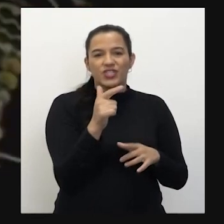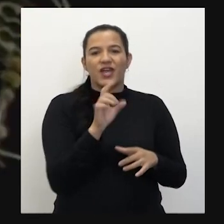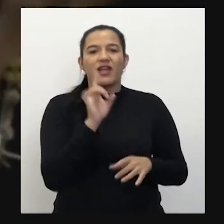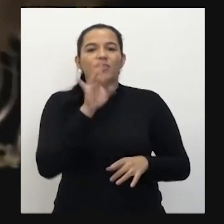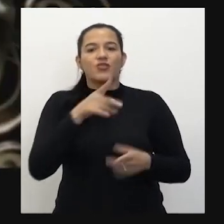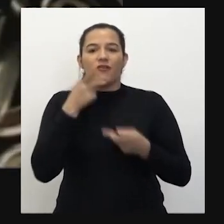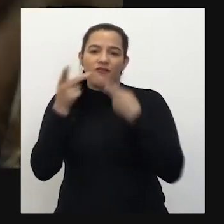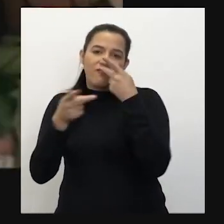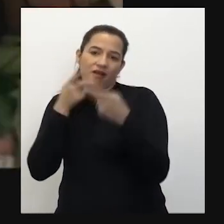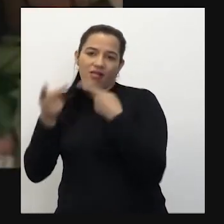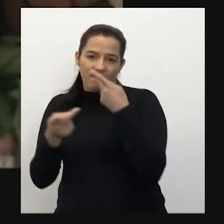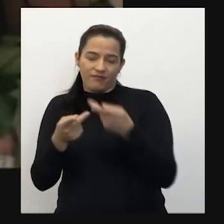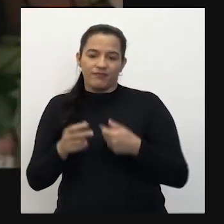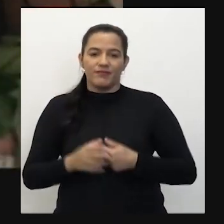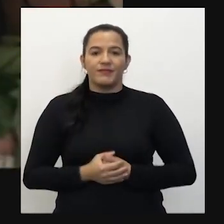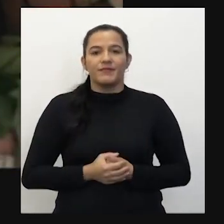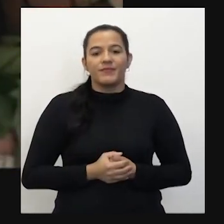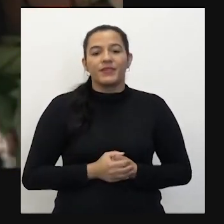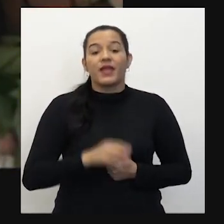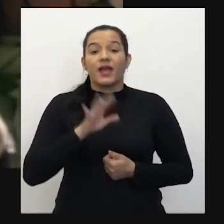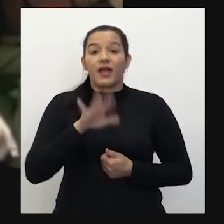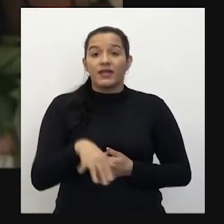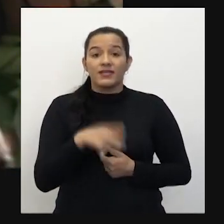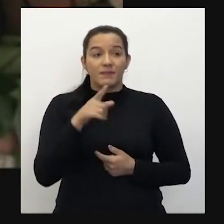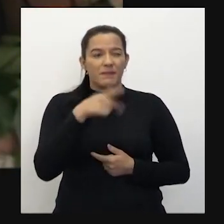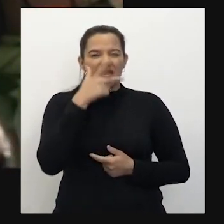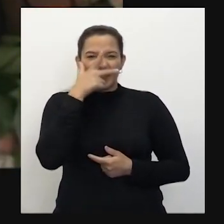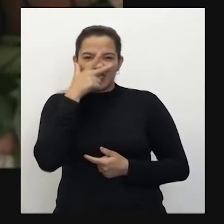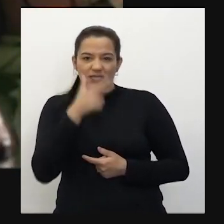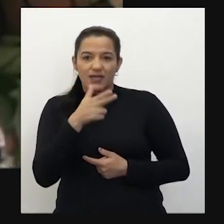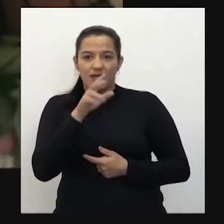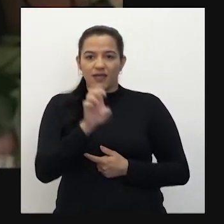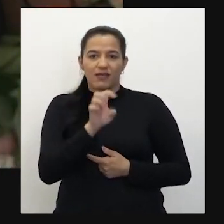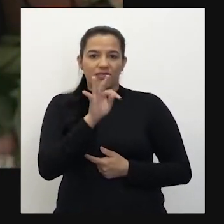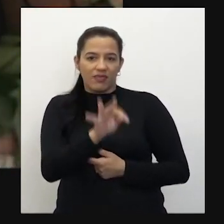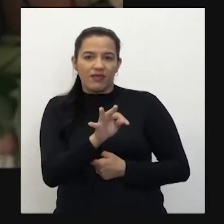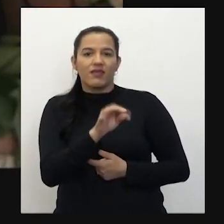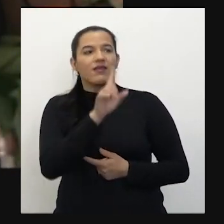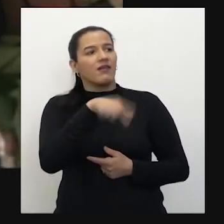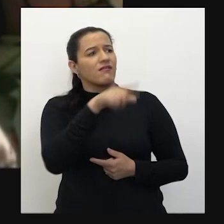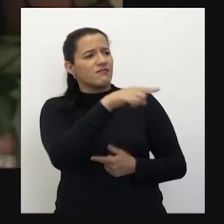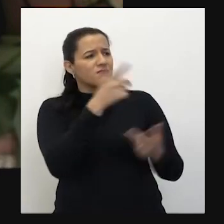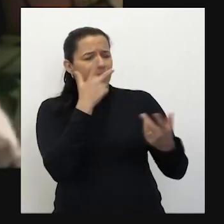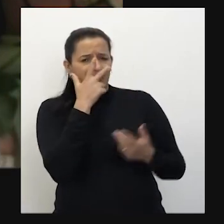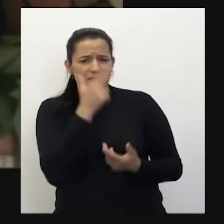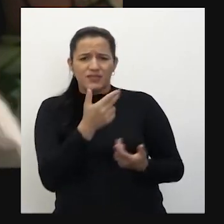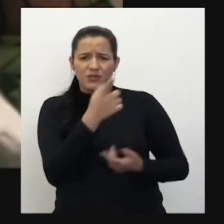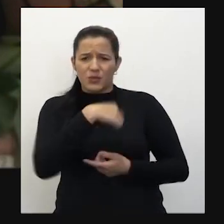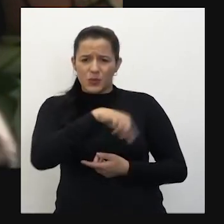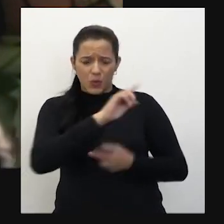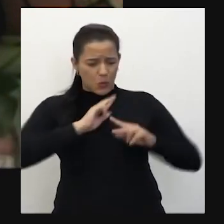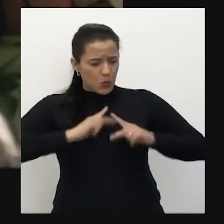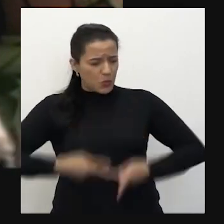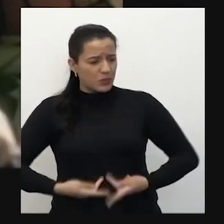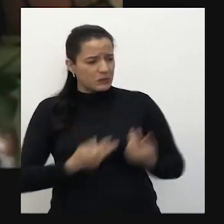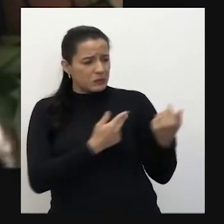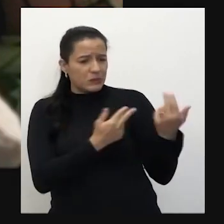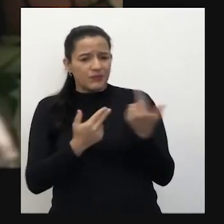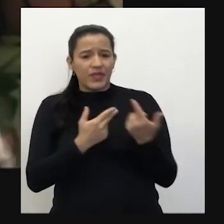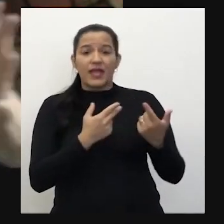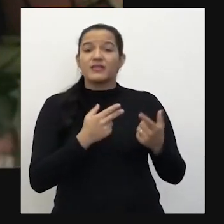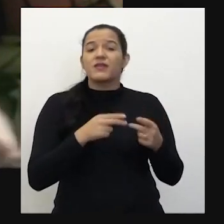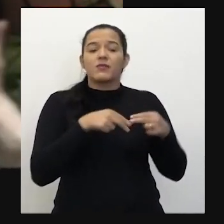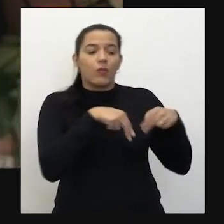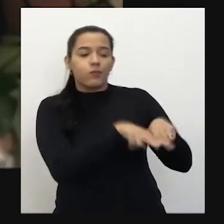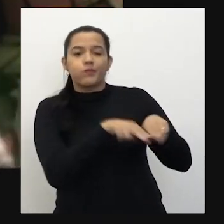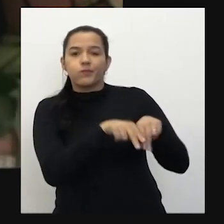improviso. E esses ETs, que se pareciam fisicamente muito com a gente, começaram a se acasalar com a população